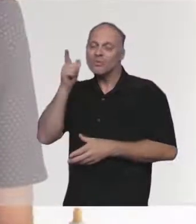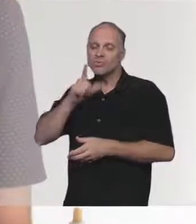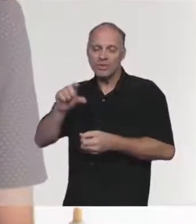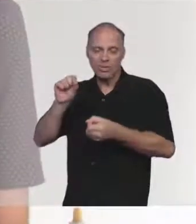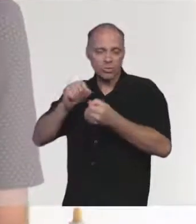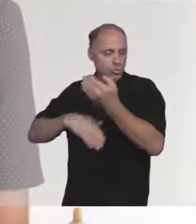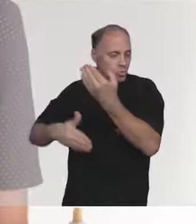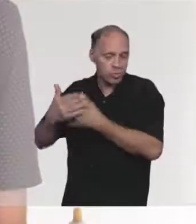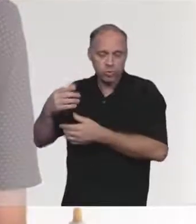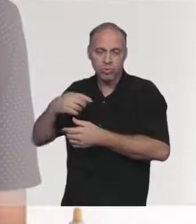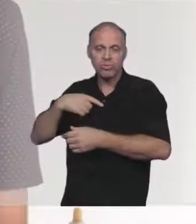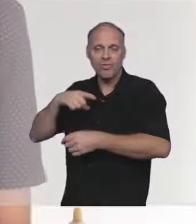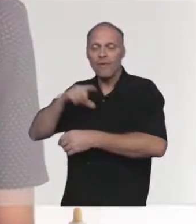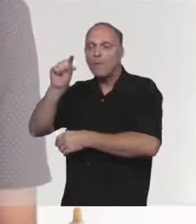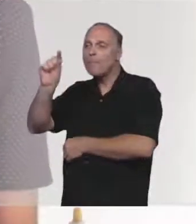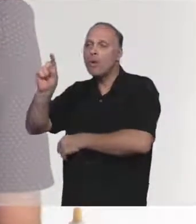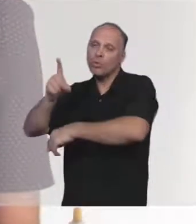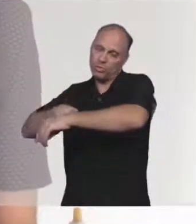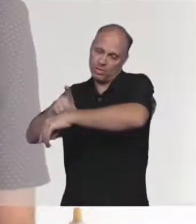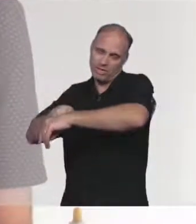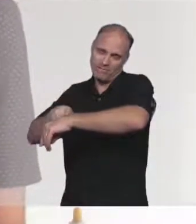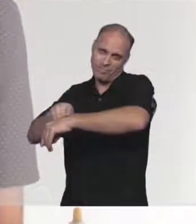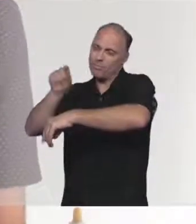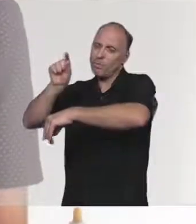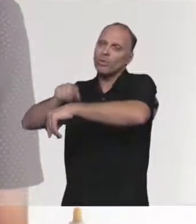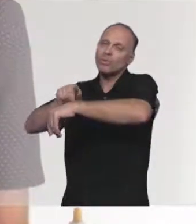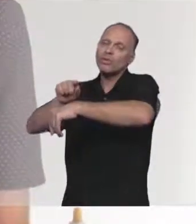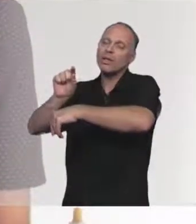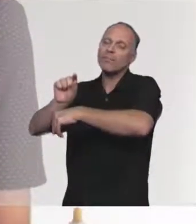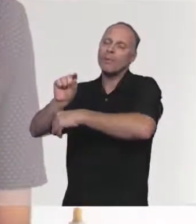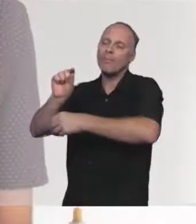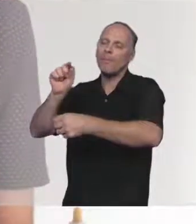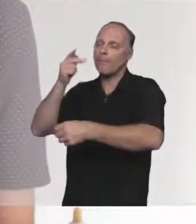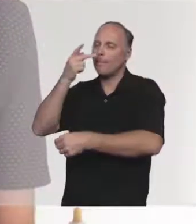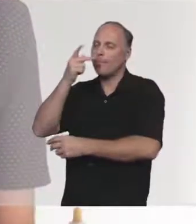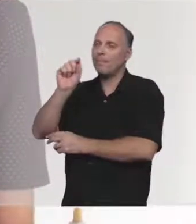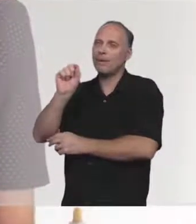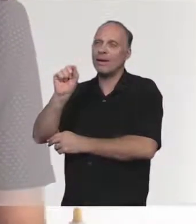dar conta disso me deu muito pouco tempo para